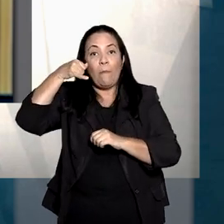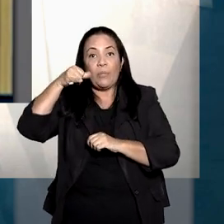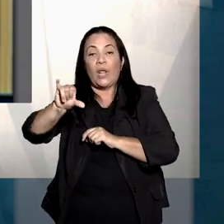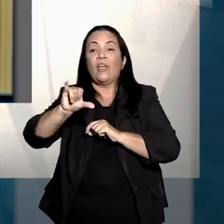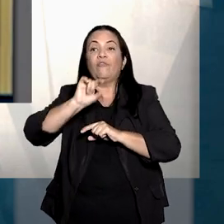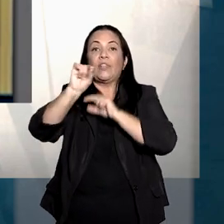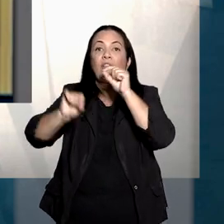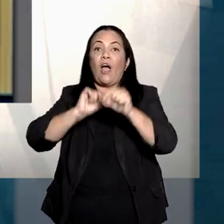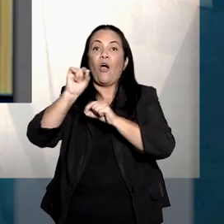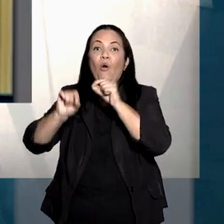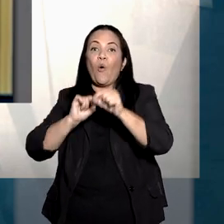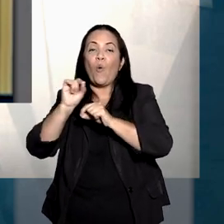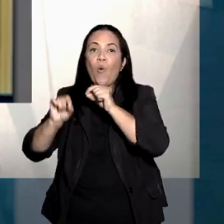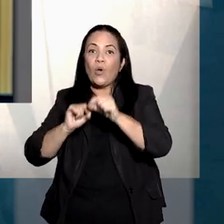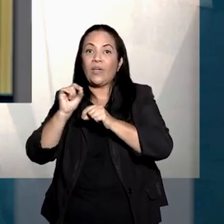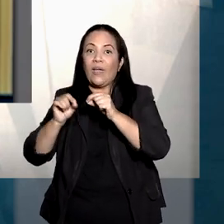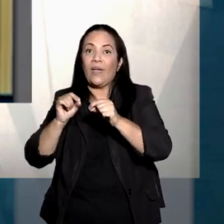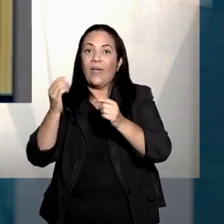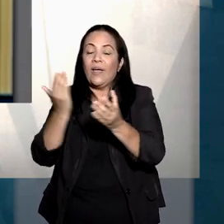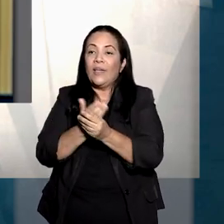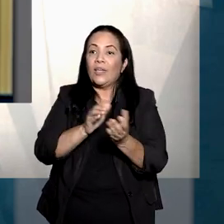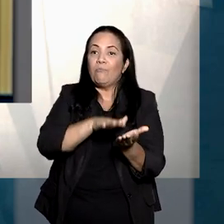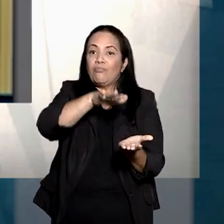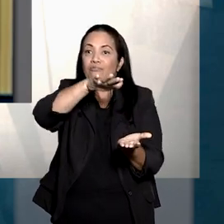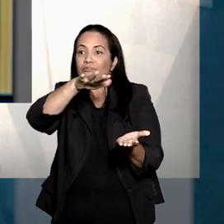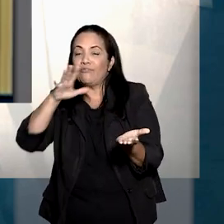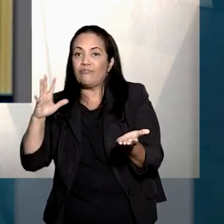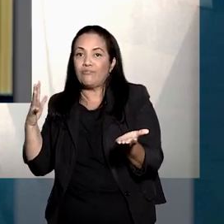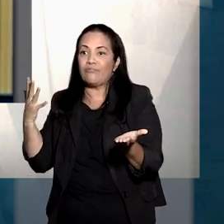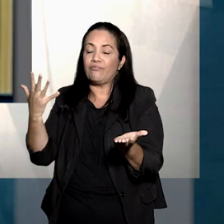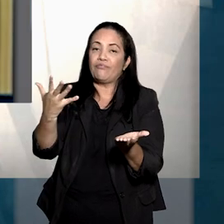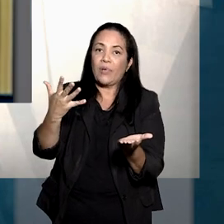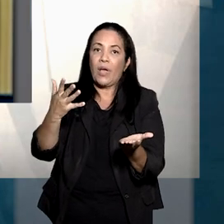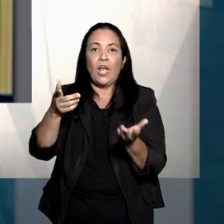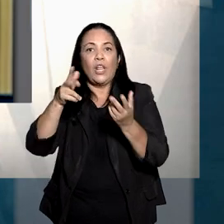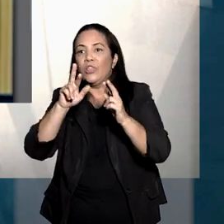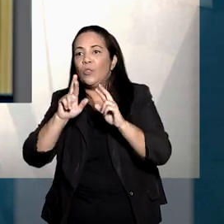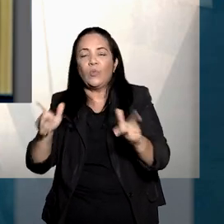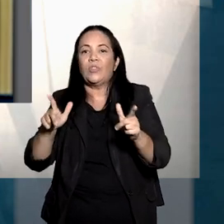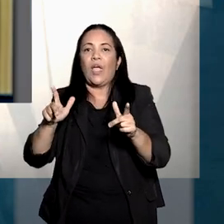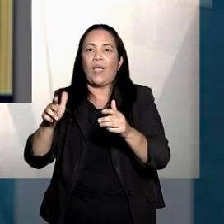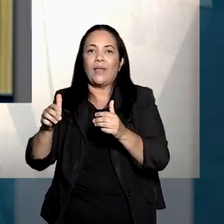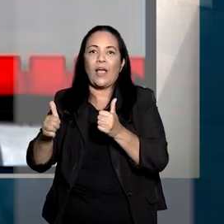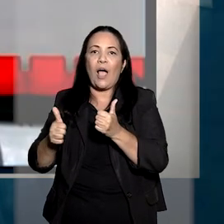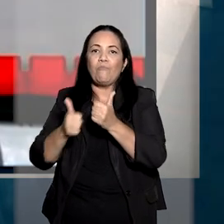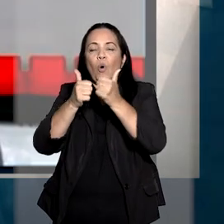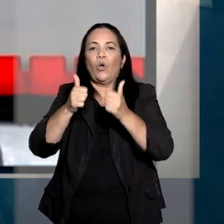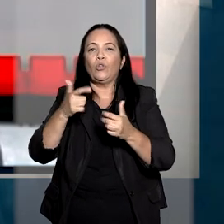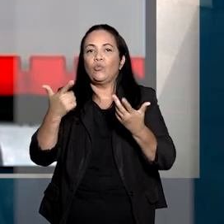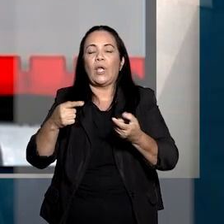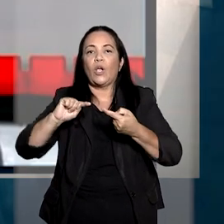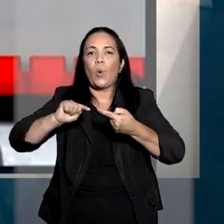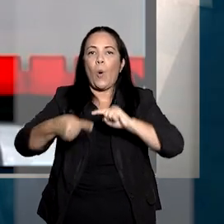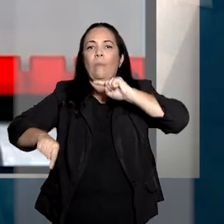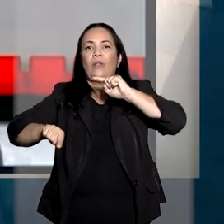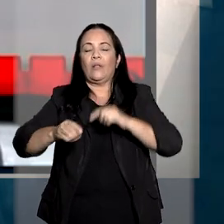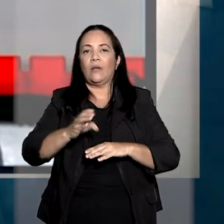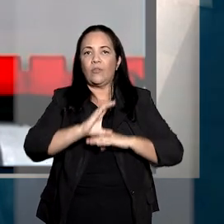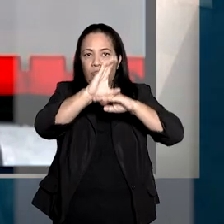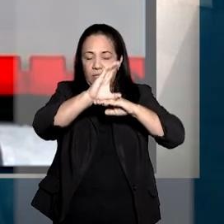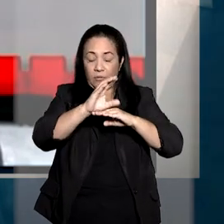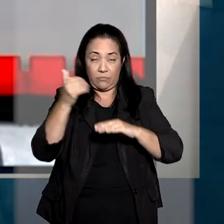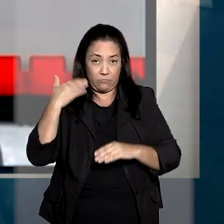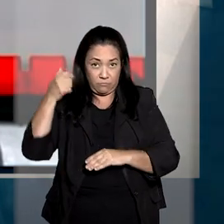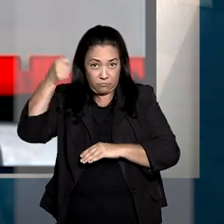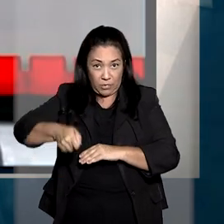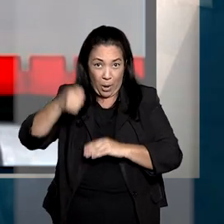pretexto de se evitar possível efeito multiplicador das decisões não tenha Amparo na constituição para ministra é